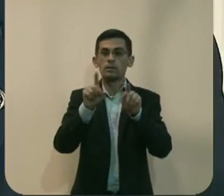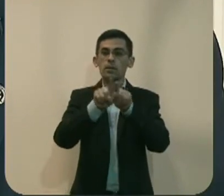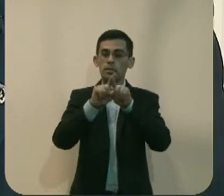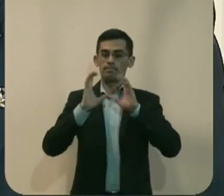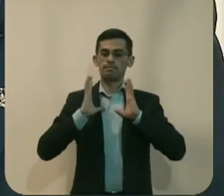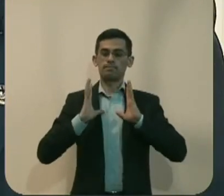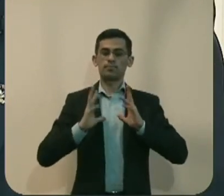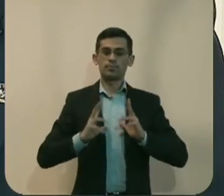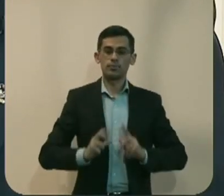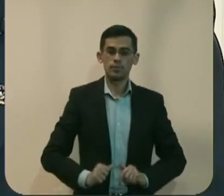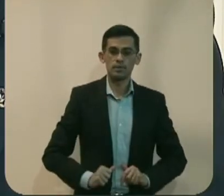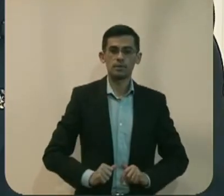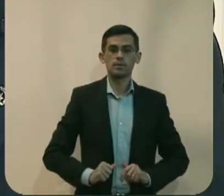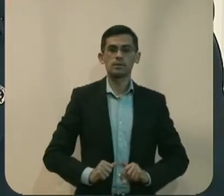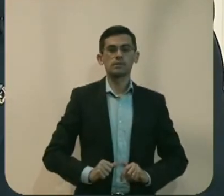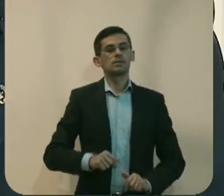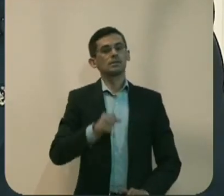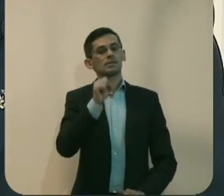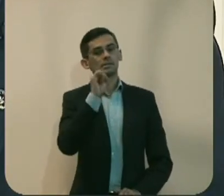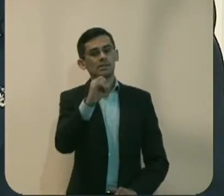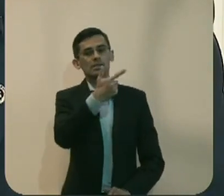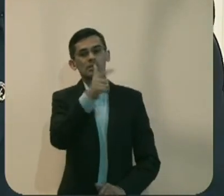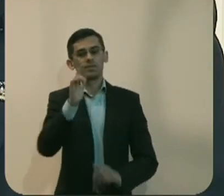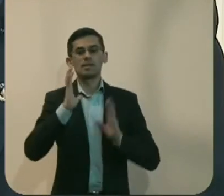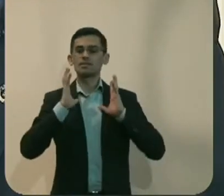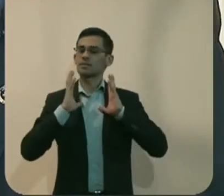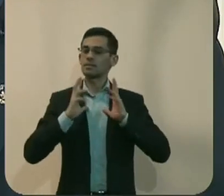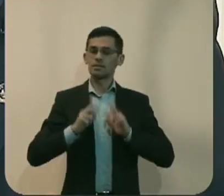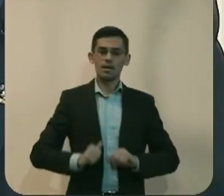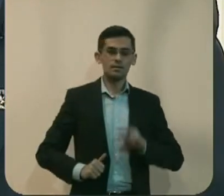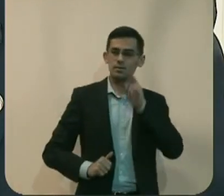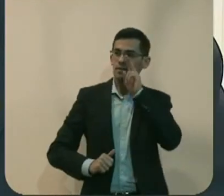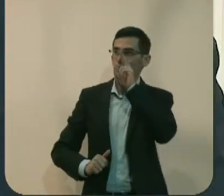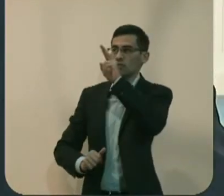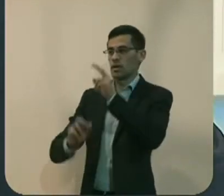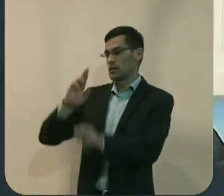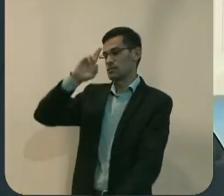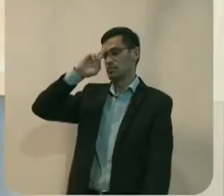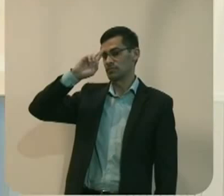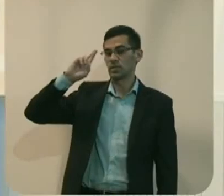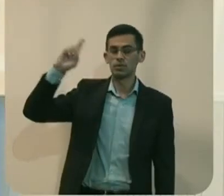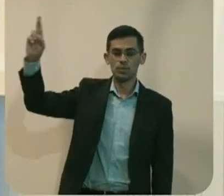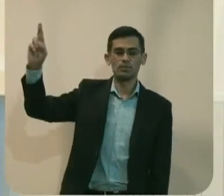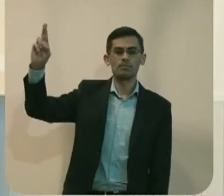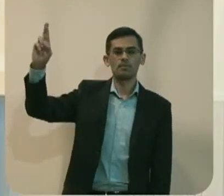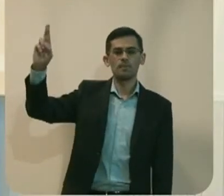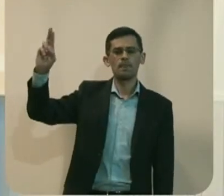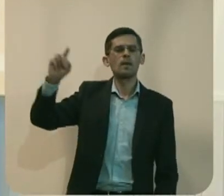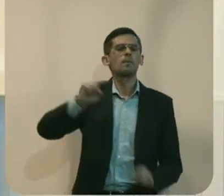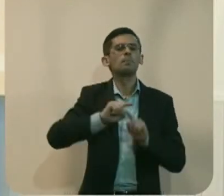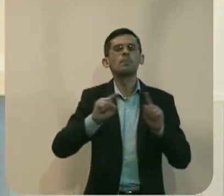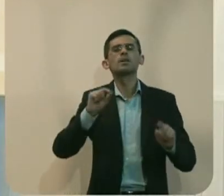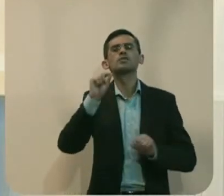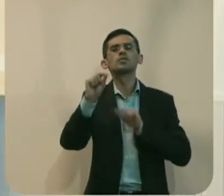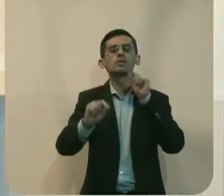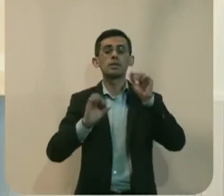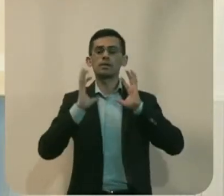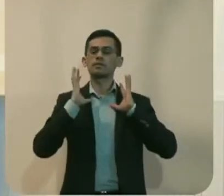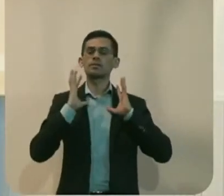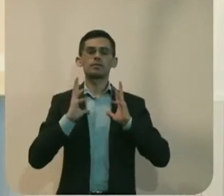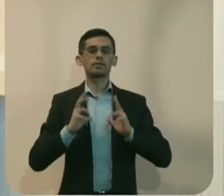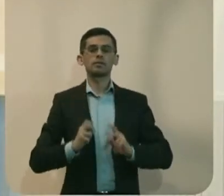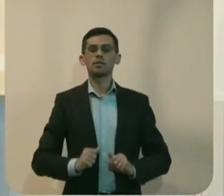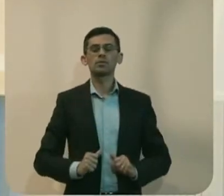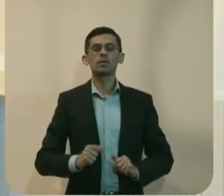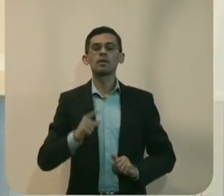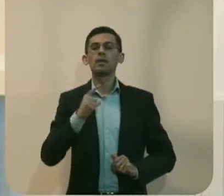santos. Sem santidade ninguém verá o Senhor. Mas o que a santificação